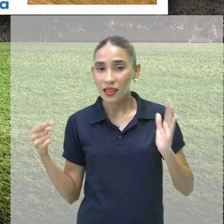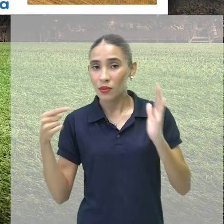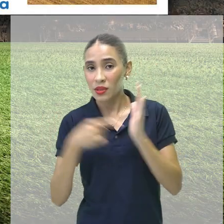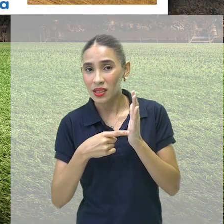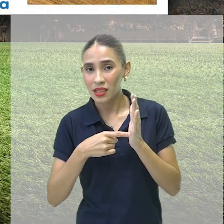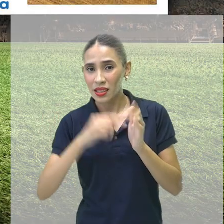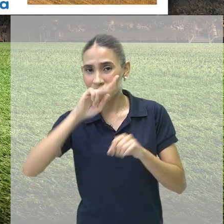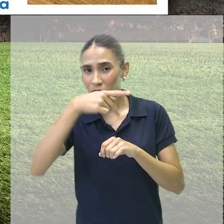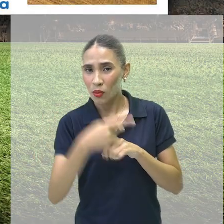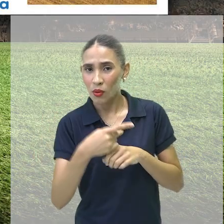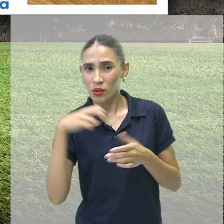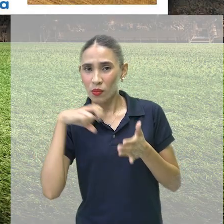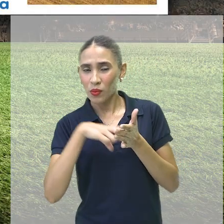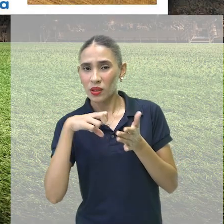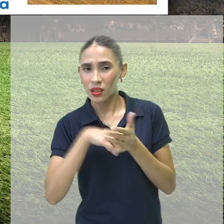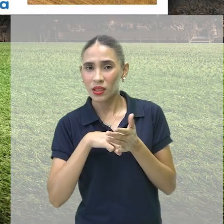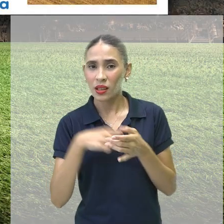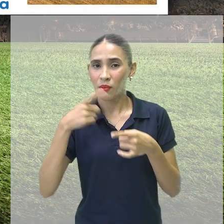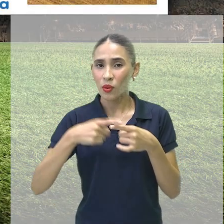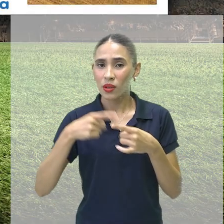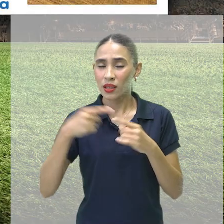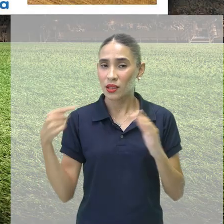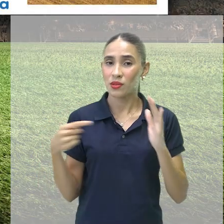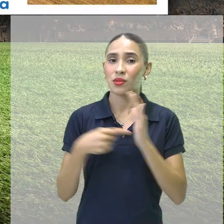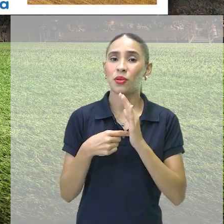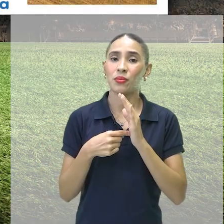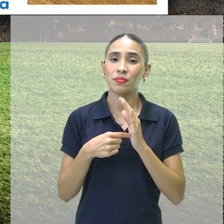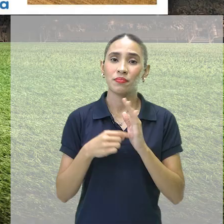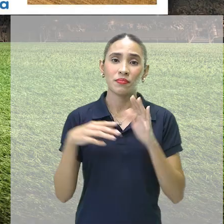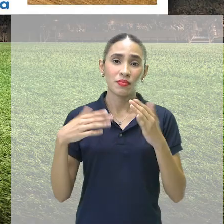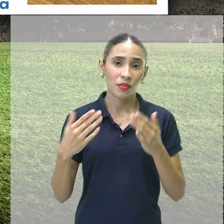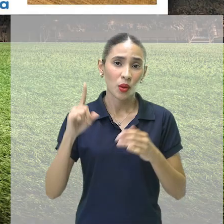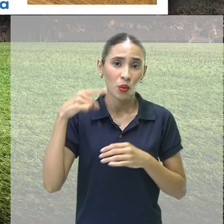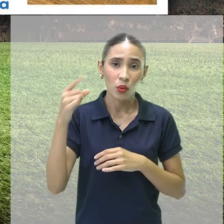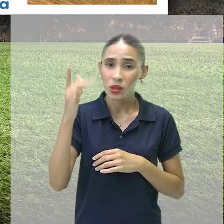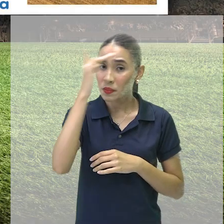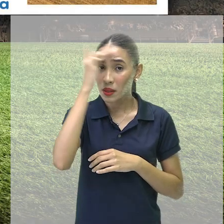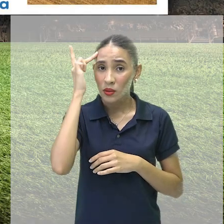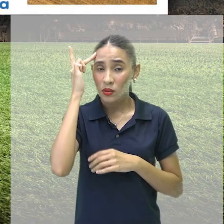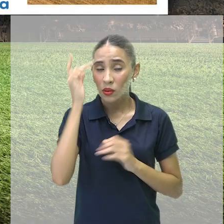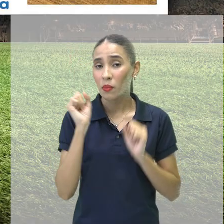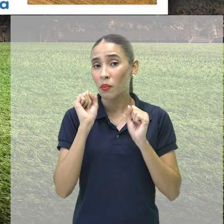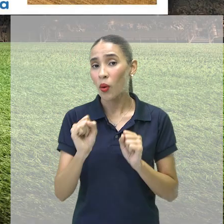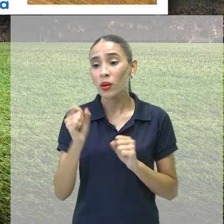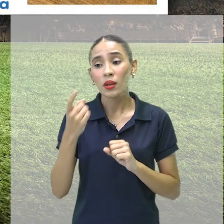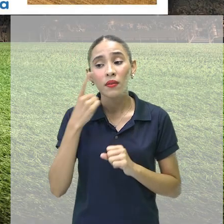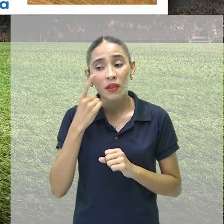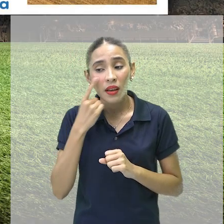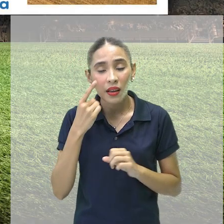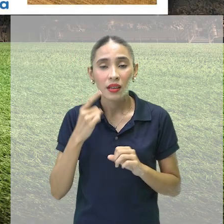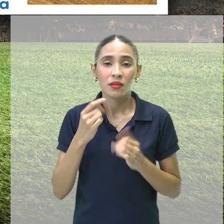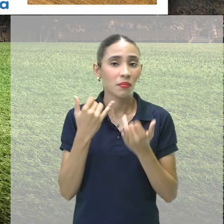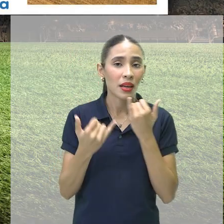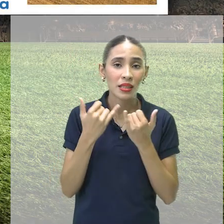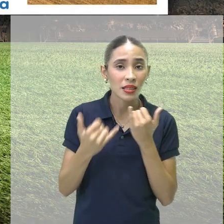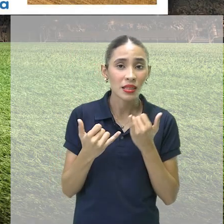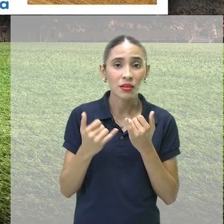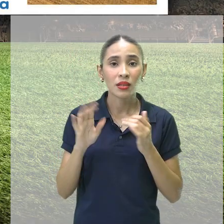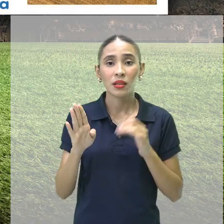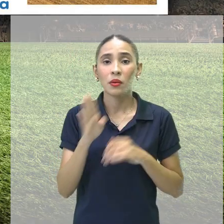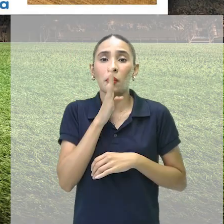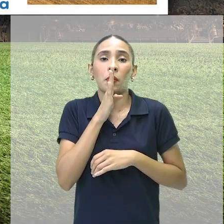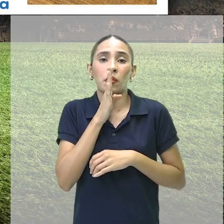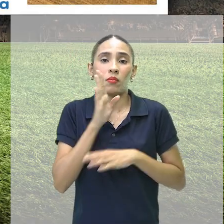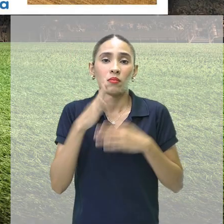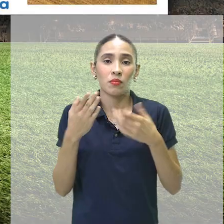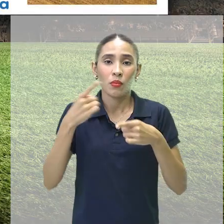assim é punida por ter denunciado, outras pessoas podem presenciar situações semelhantes e aí ficarem caladas por